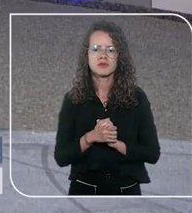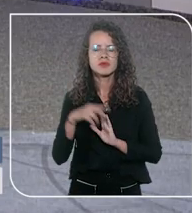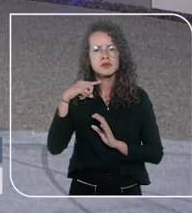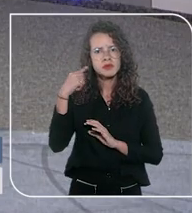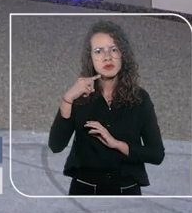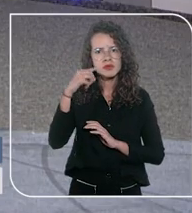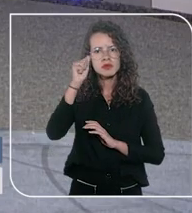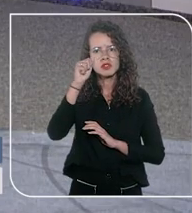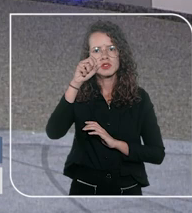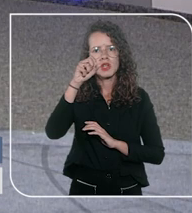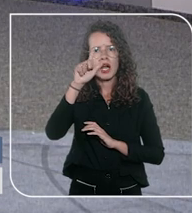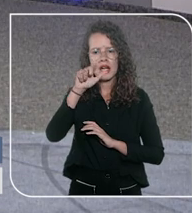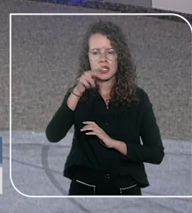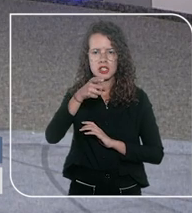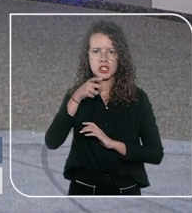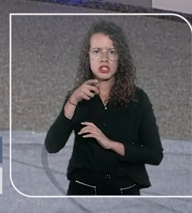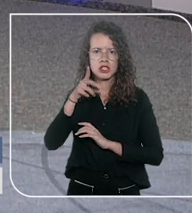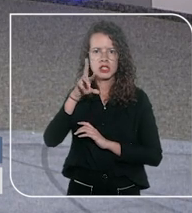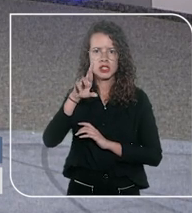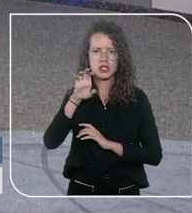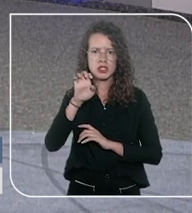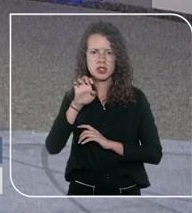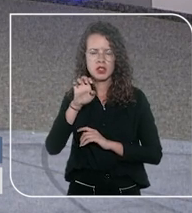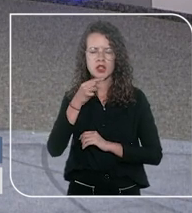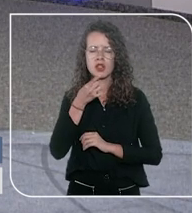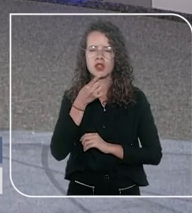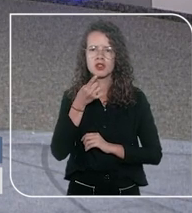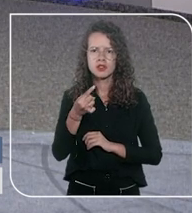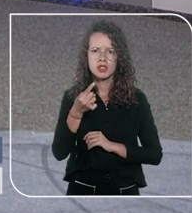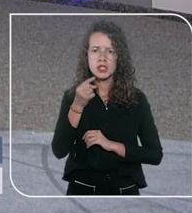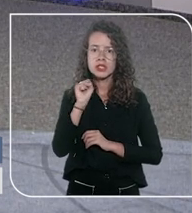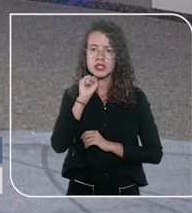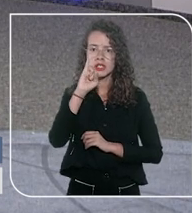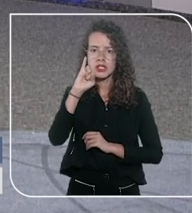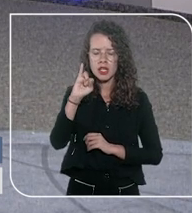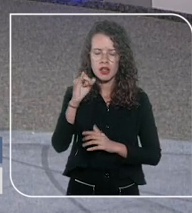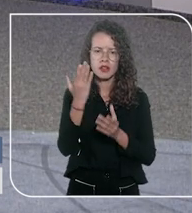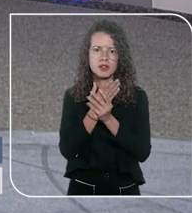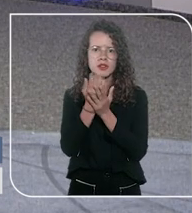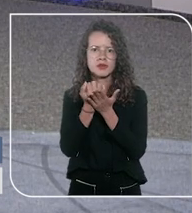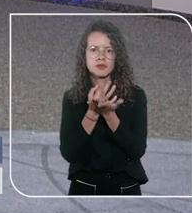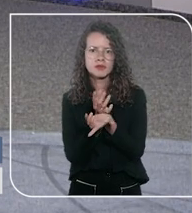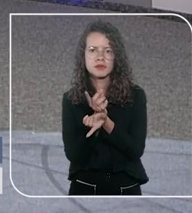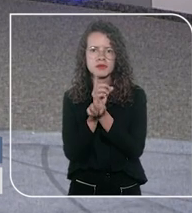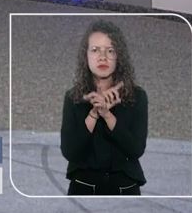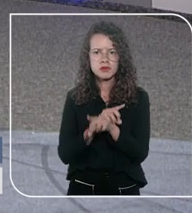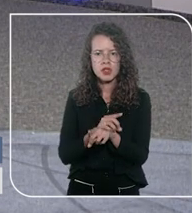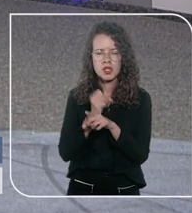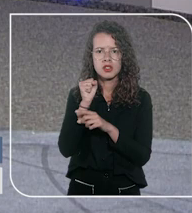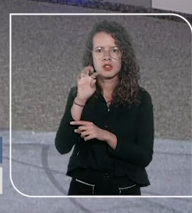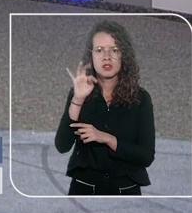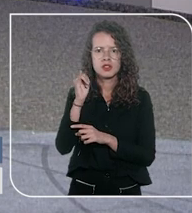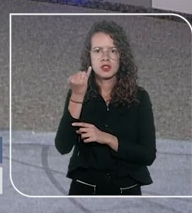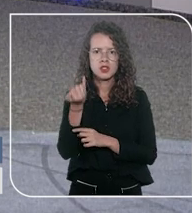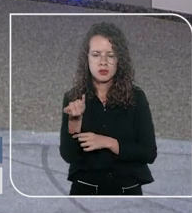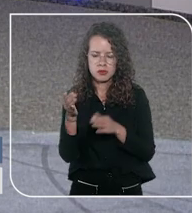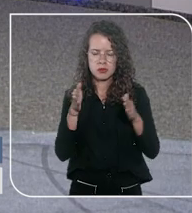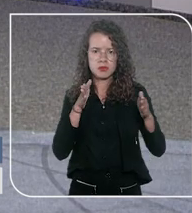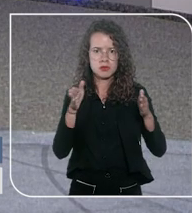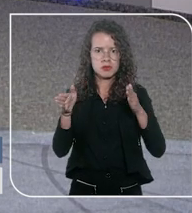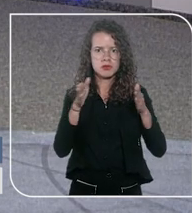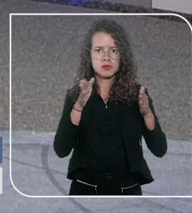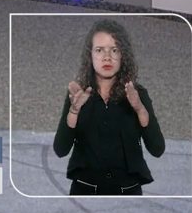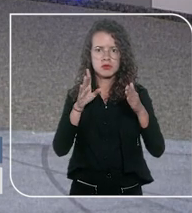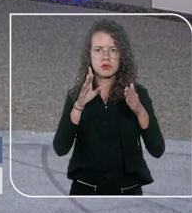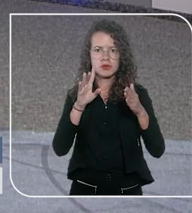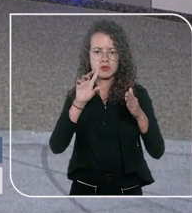Doutor Alexandre, e ao se opor os embargos de divergência perante o STJ, é interrompido o prazo para a interposição